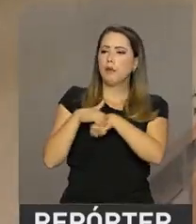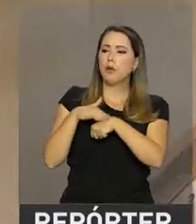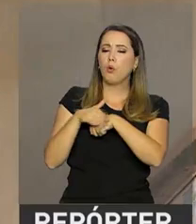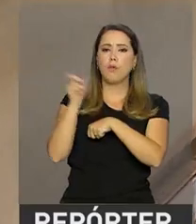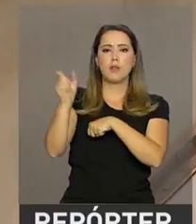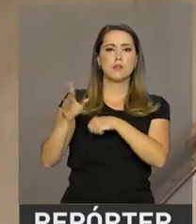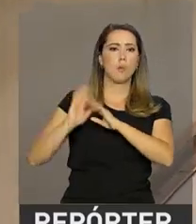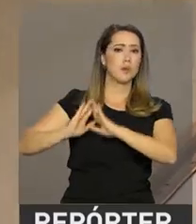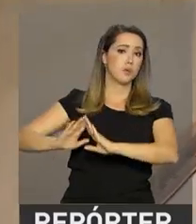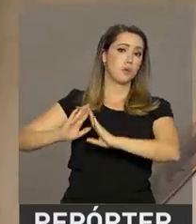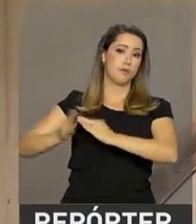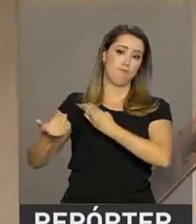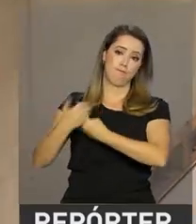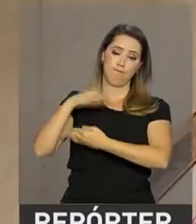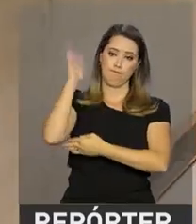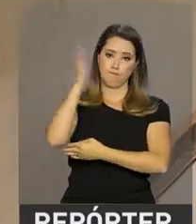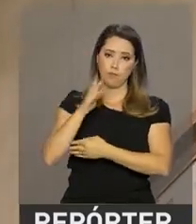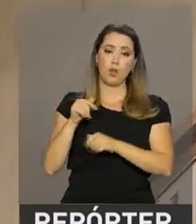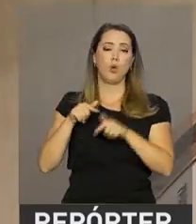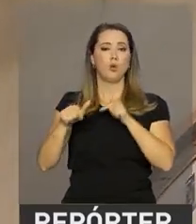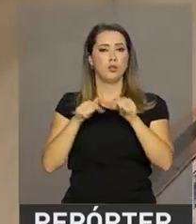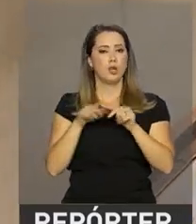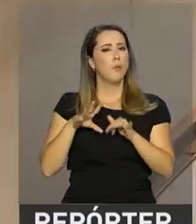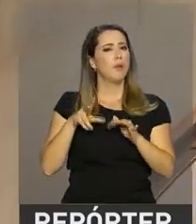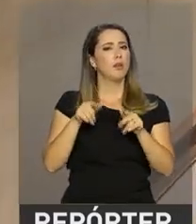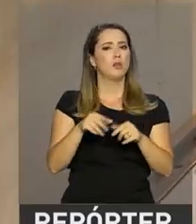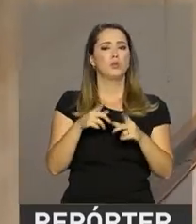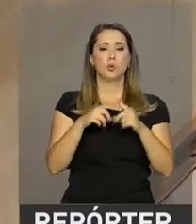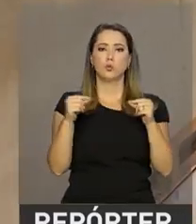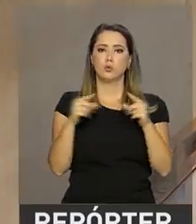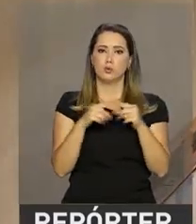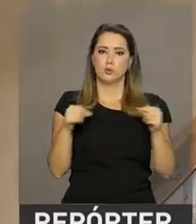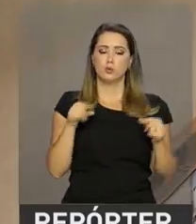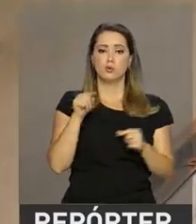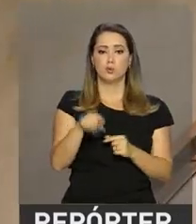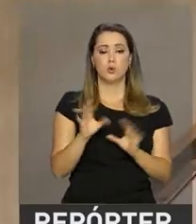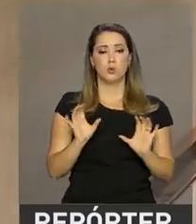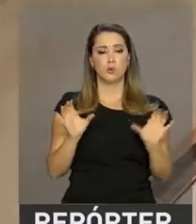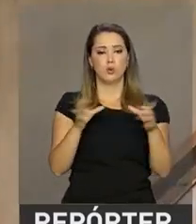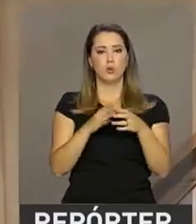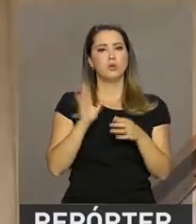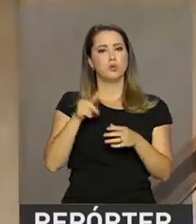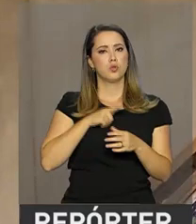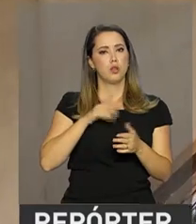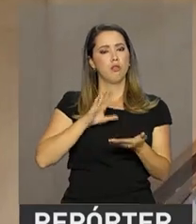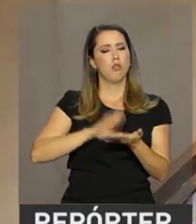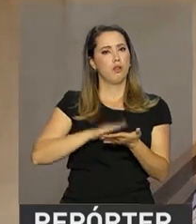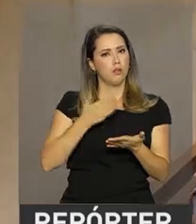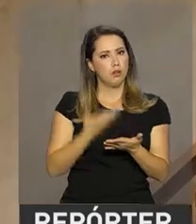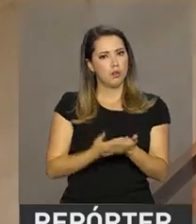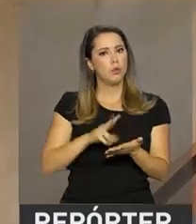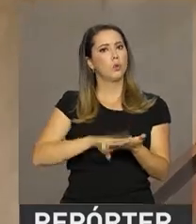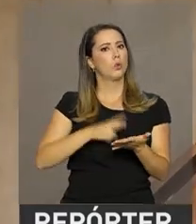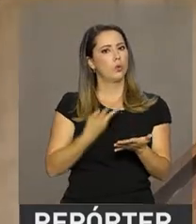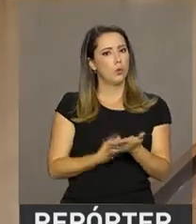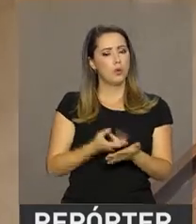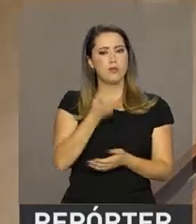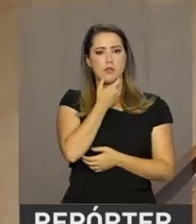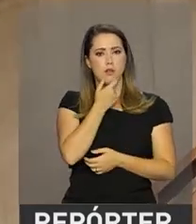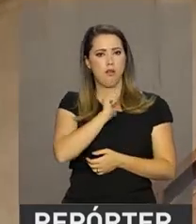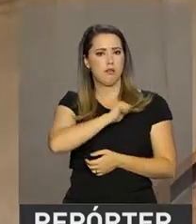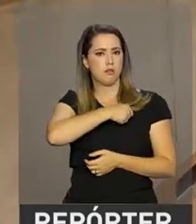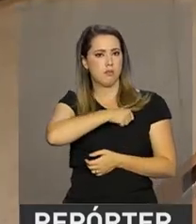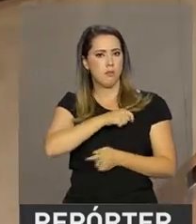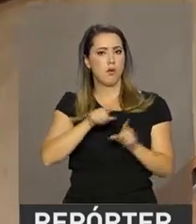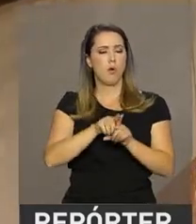solicitantes de refúgio o trabalho vai ser todo feito em brasília ea equipe já conta com tradutores fluentes em inglês espanhol